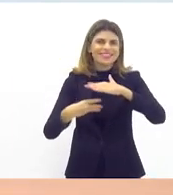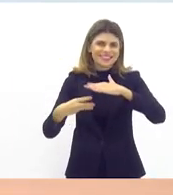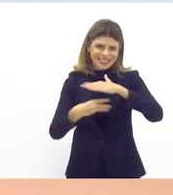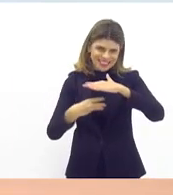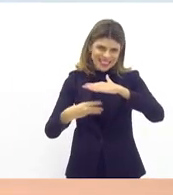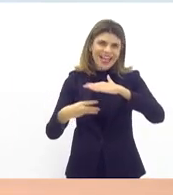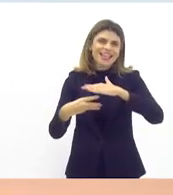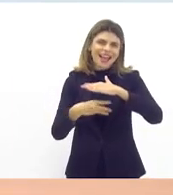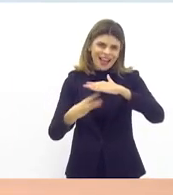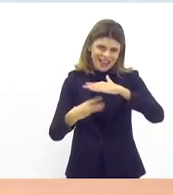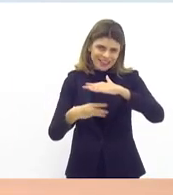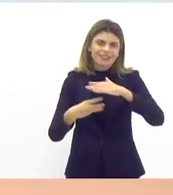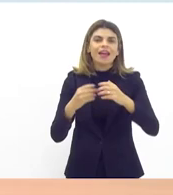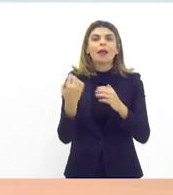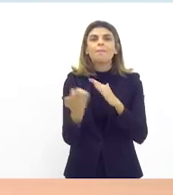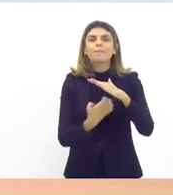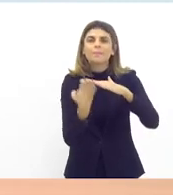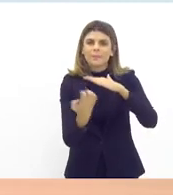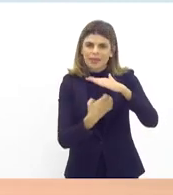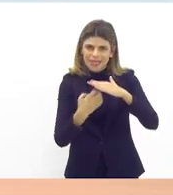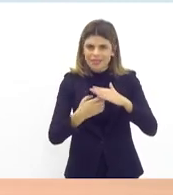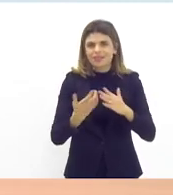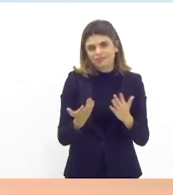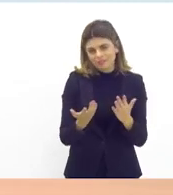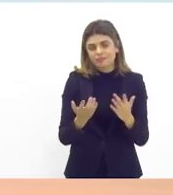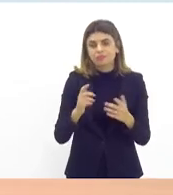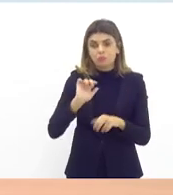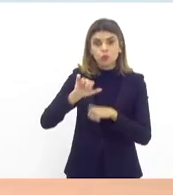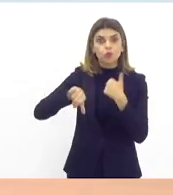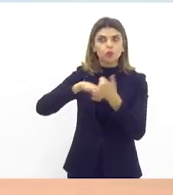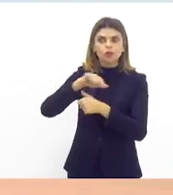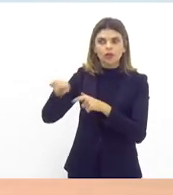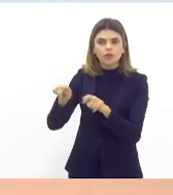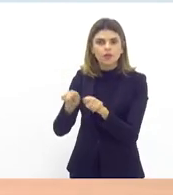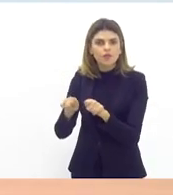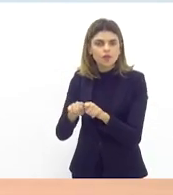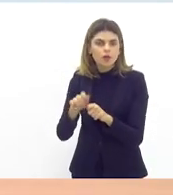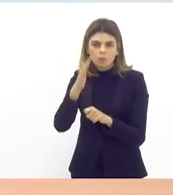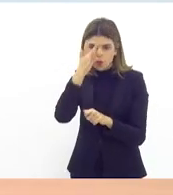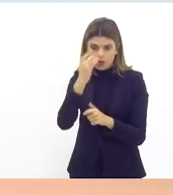positivo. Em função dessa mudança que foi feita,